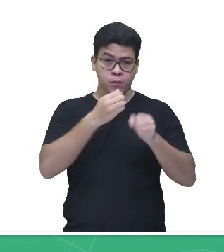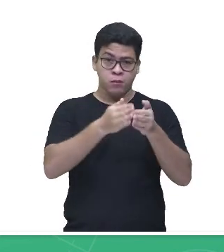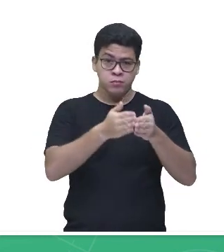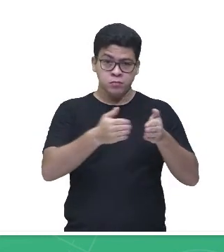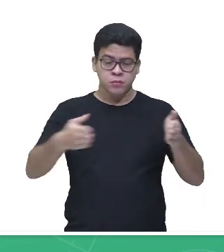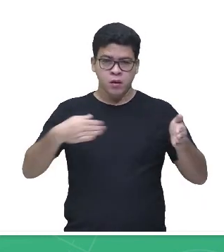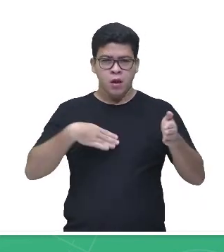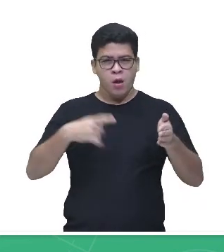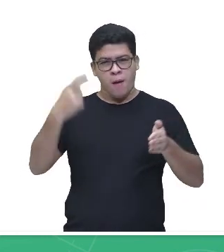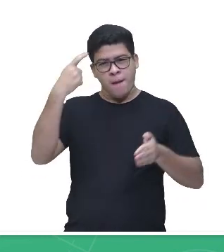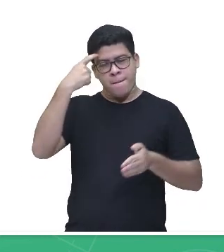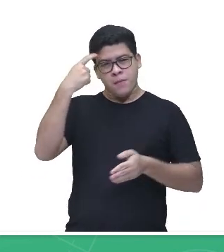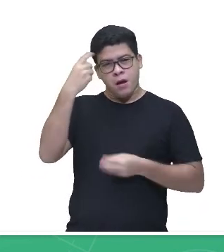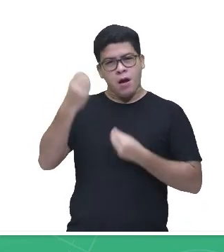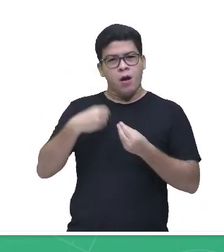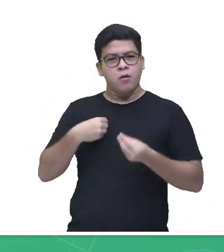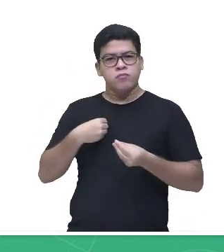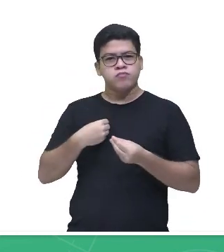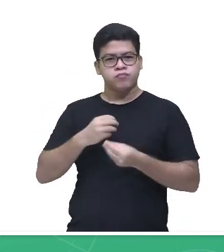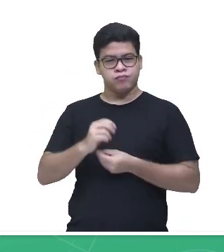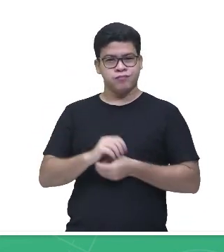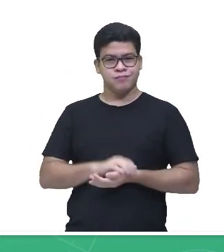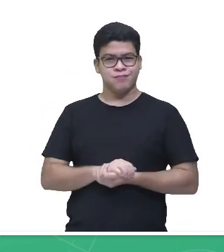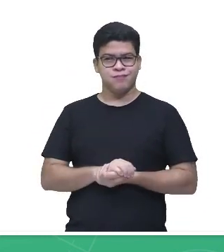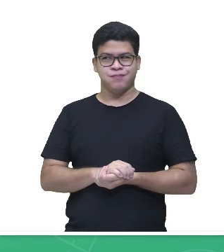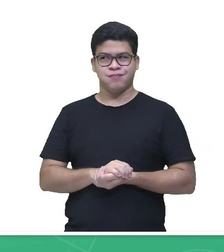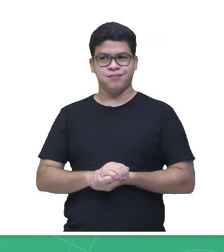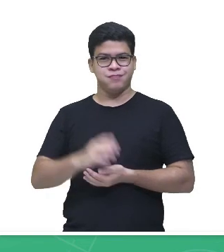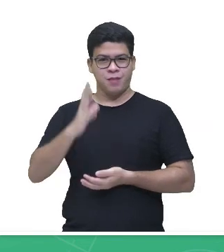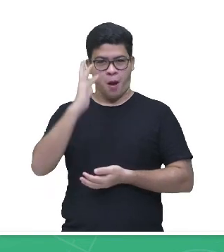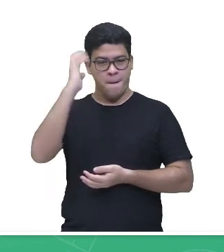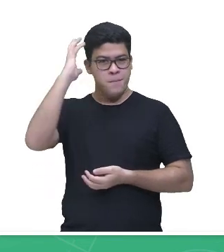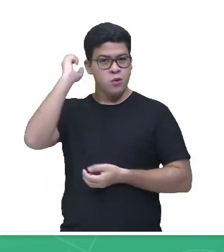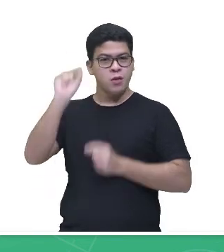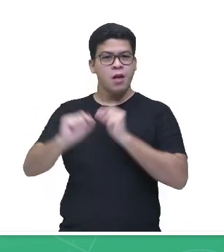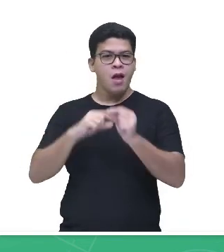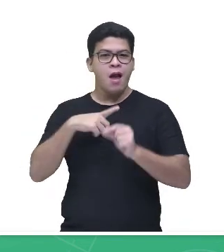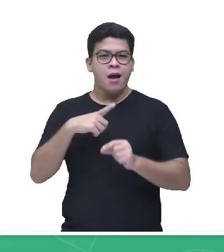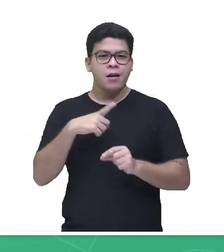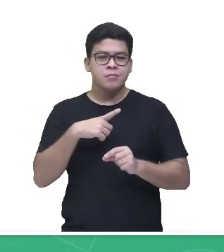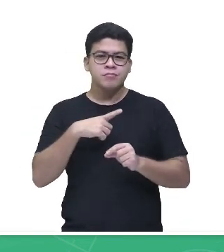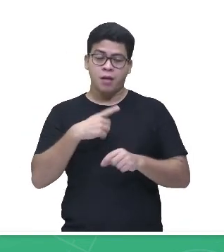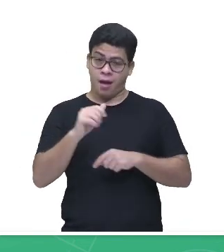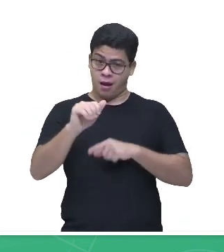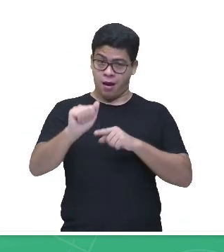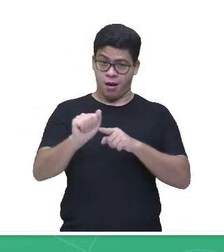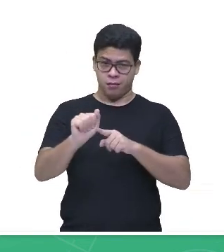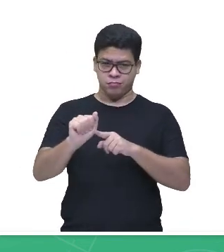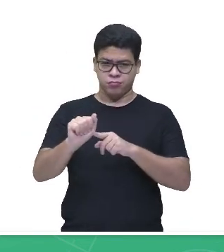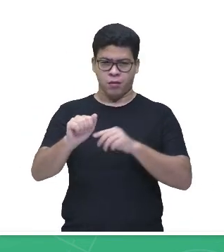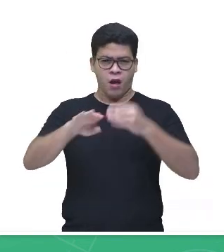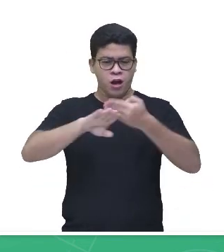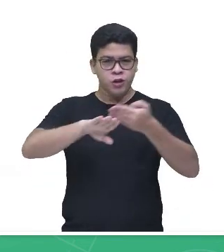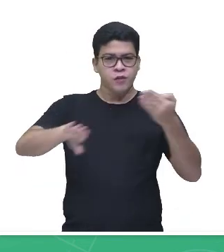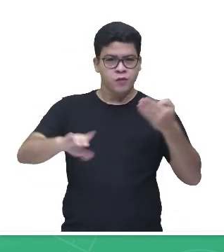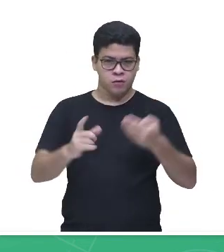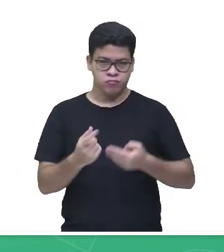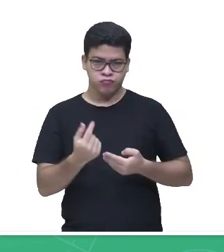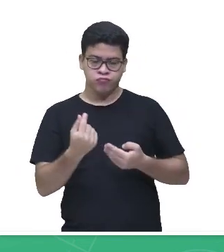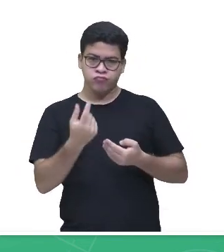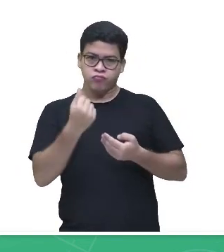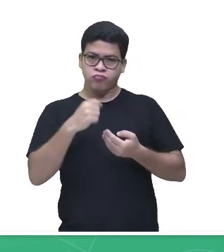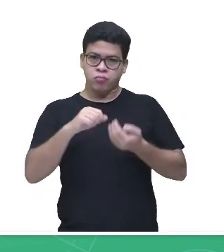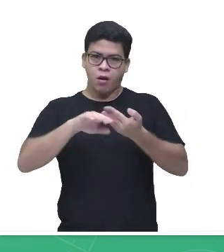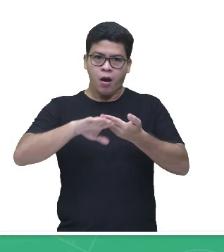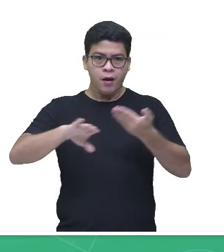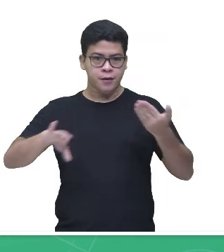filósofo Montesquieu, um filósofo iluminista, defendia a divisão da riqueza nacional,